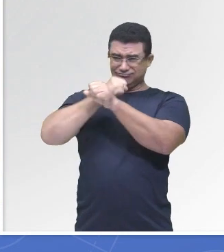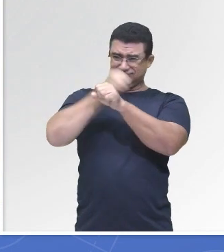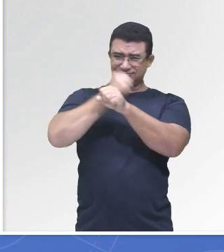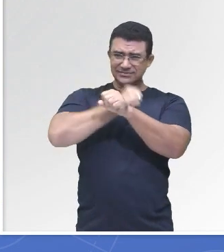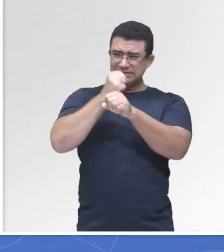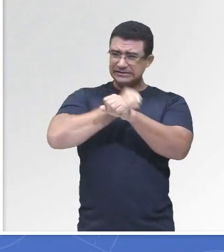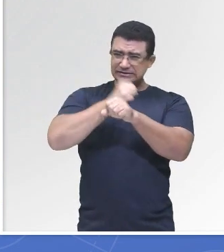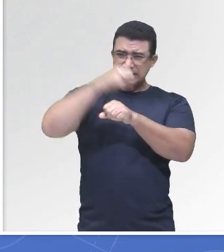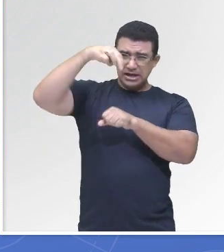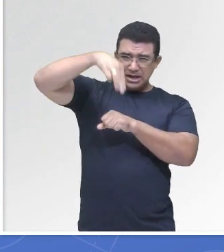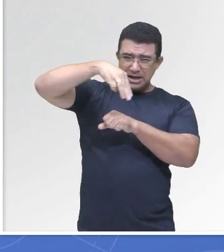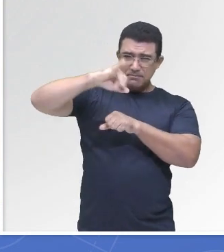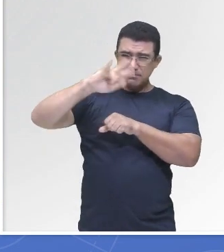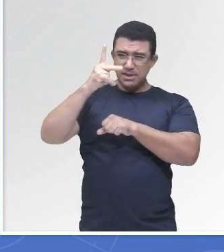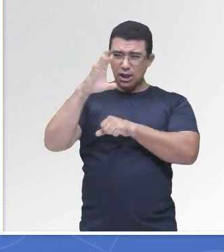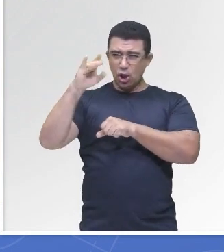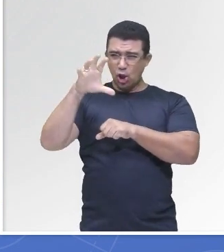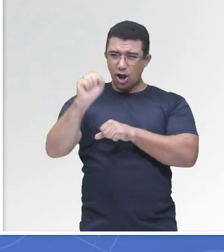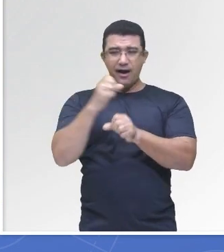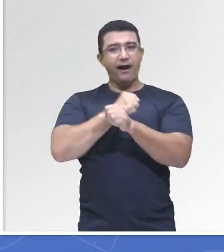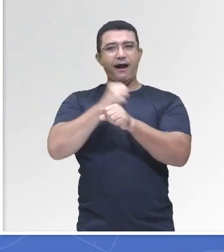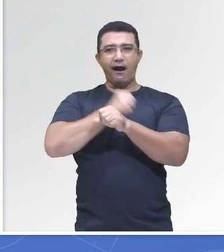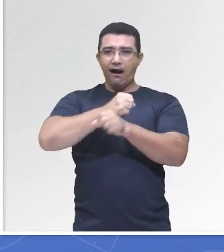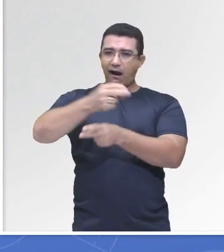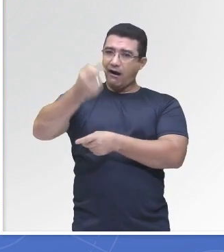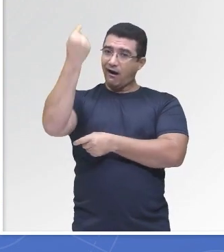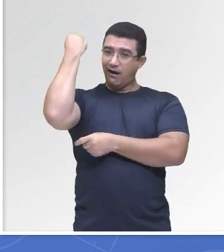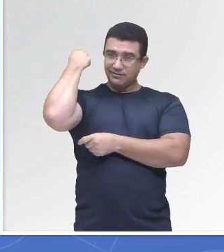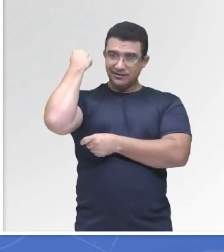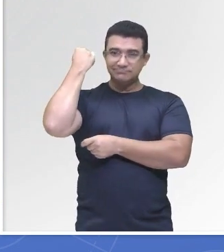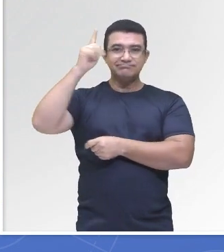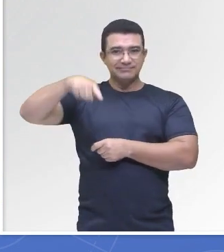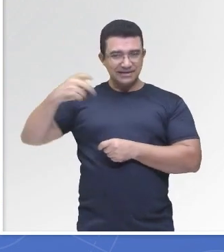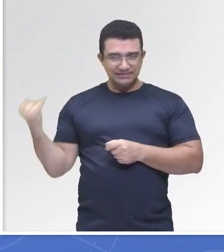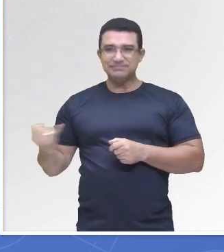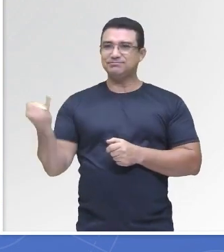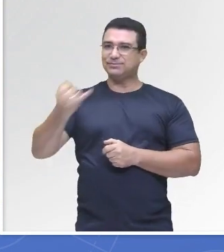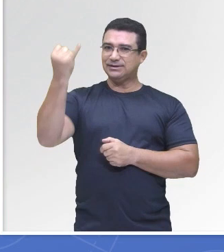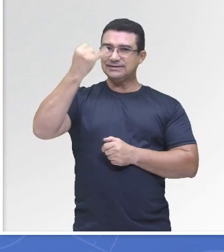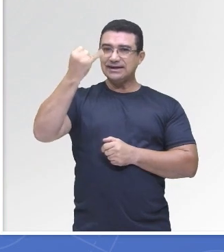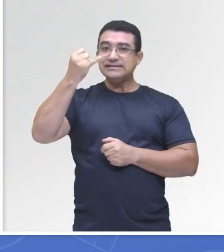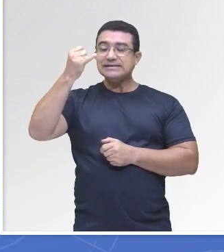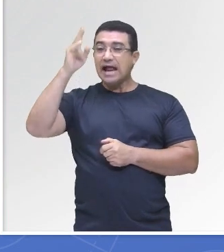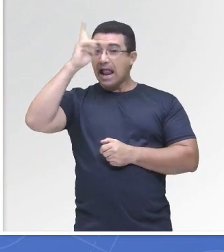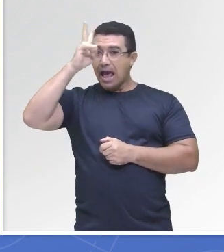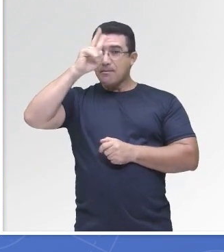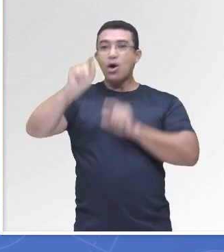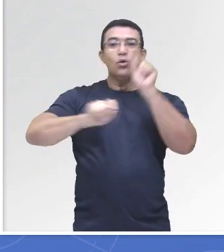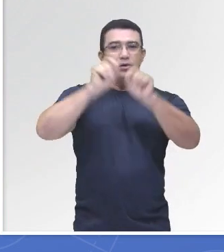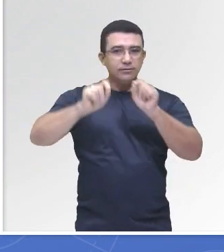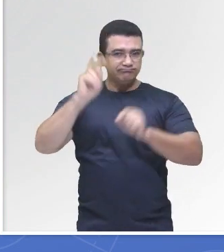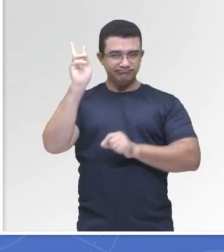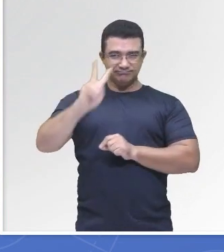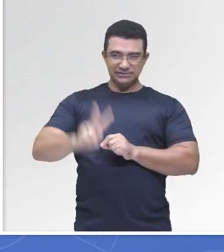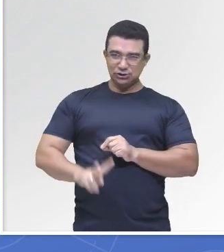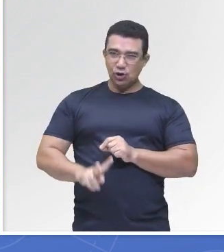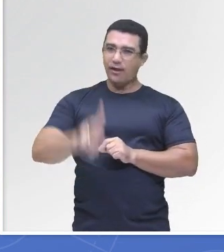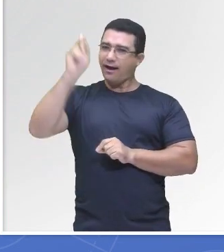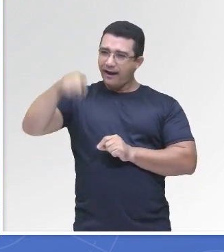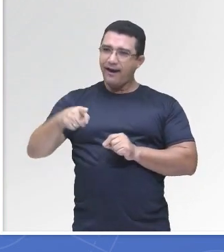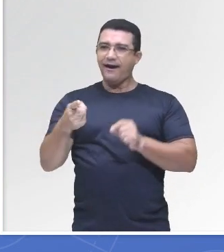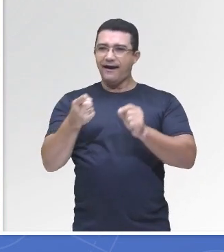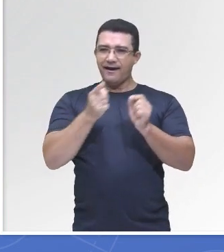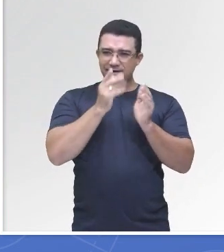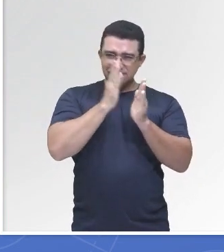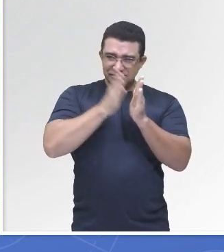de milhões de anos atrás, tá? E é importante a gente destacar que a história, que é dividida